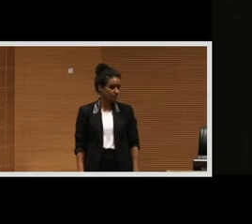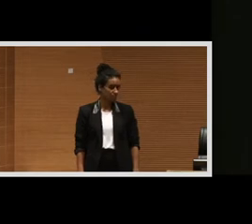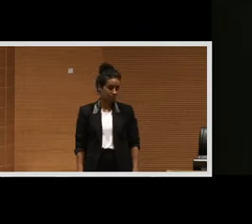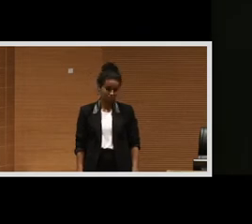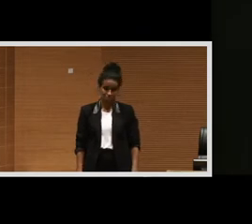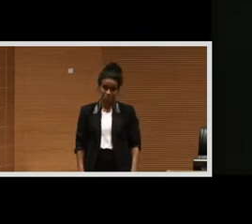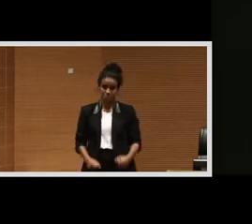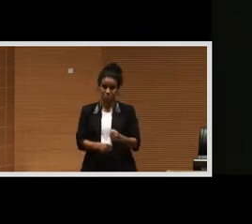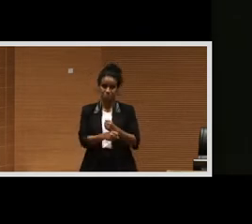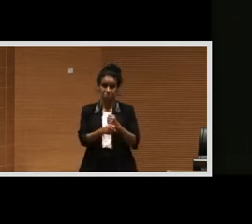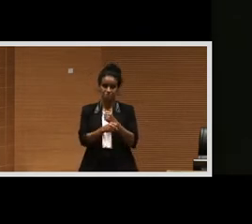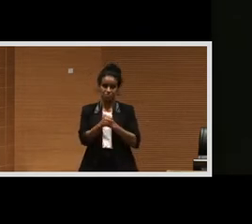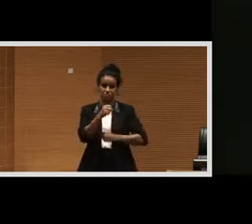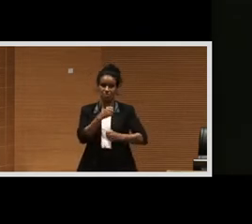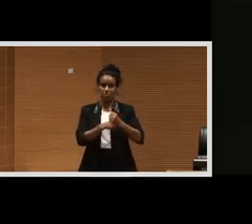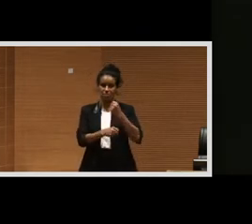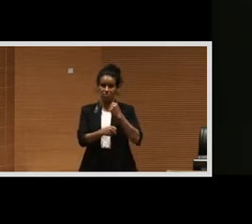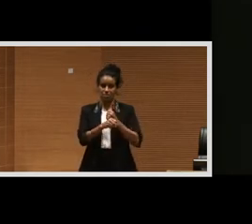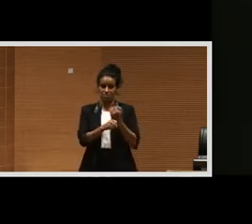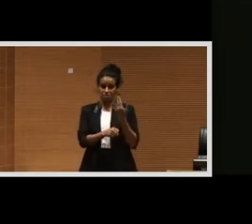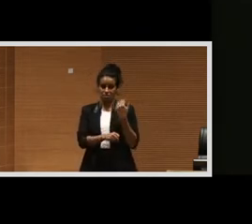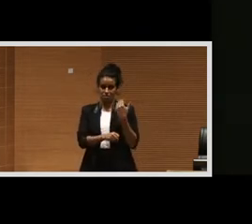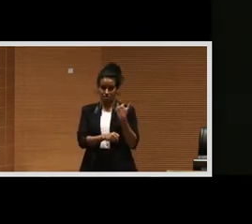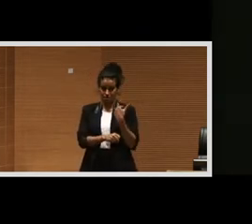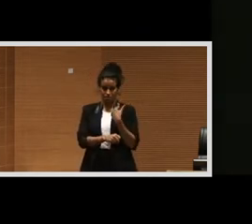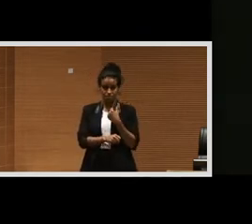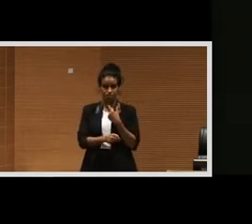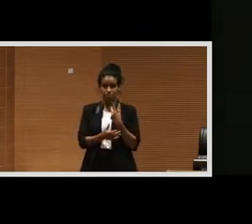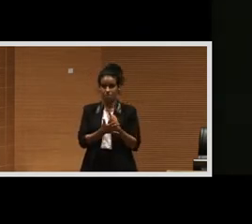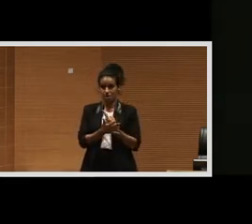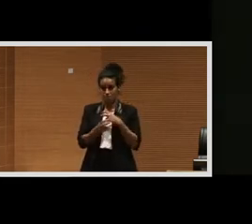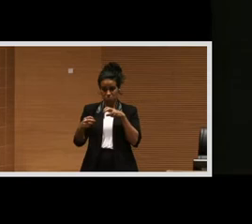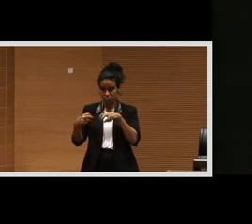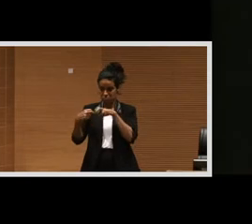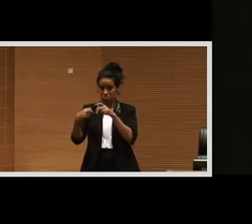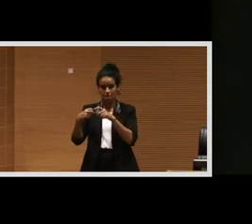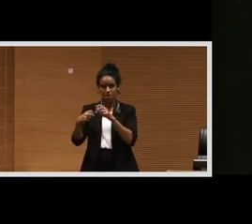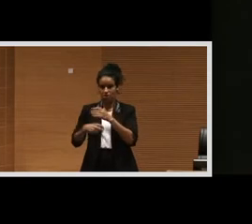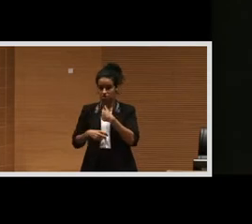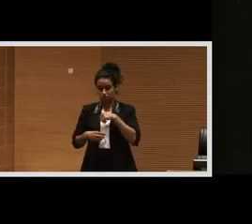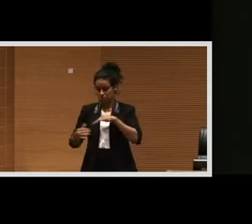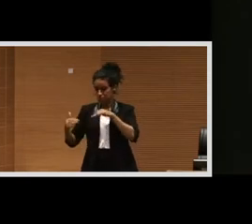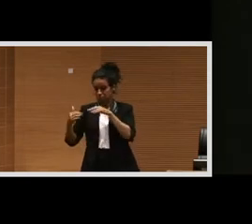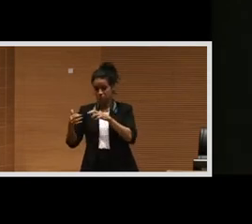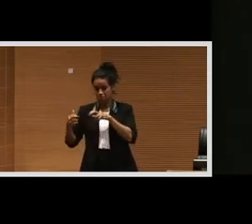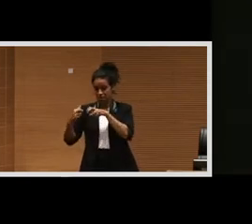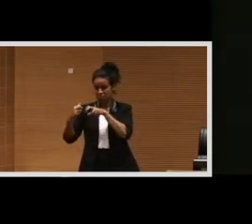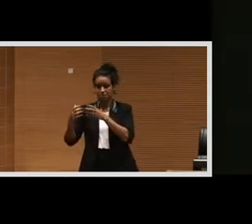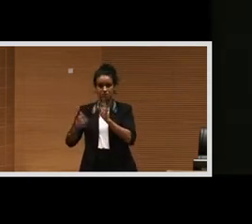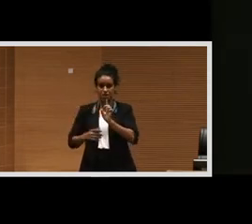Há uns anos atrás, isso eu não atendi, né, mas a gente acompanhou nos jornais,